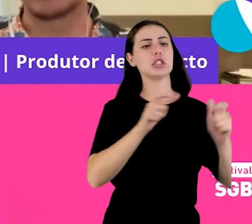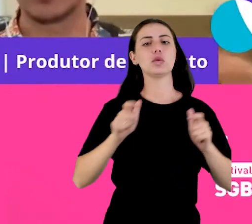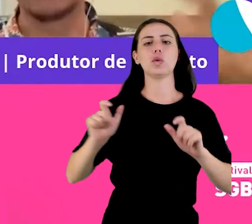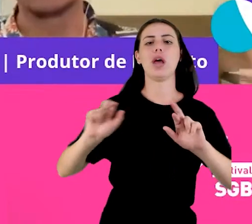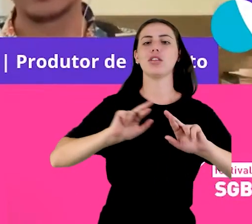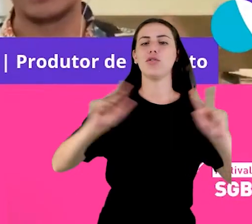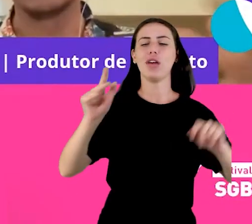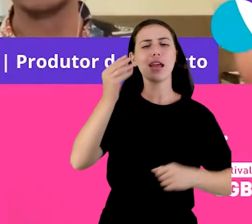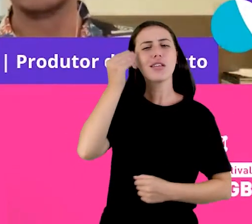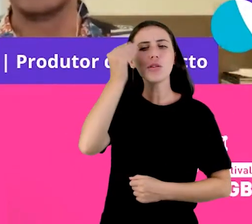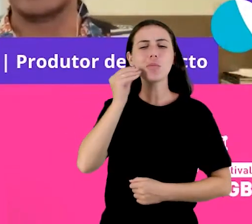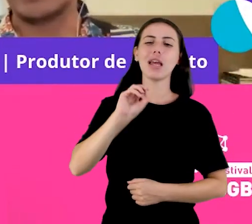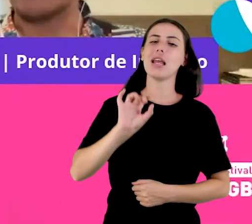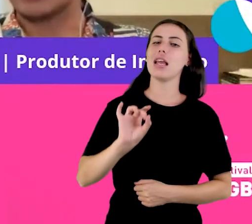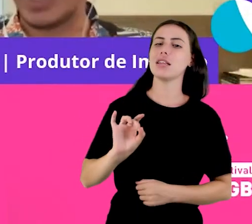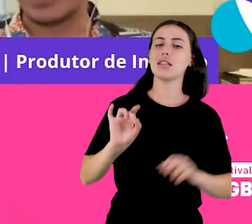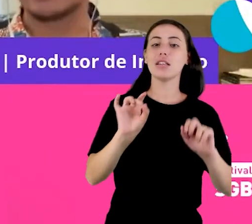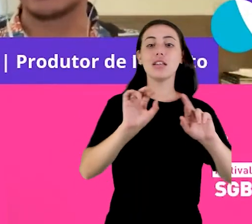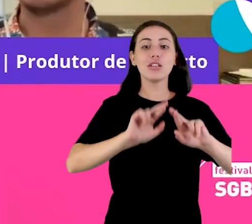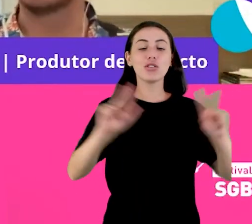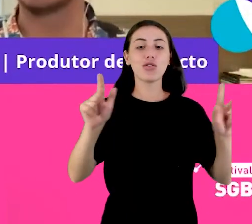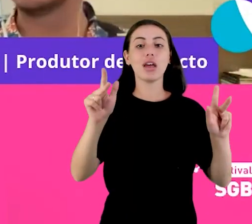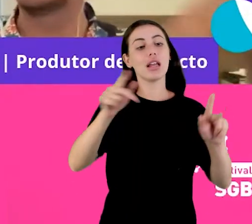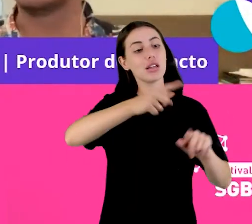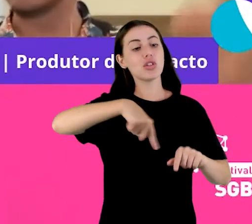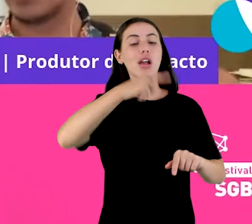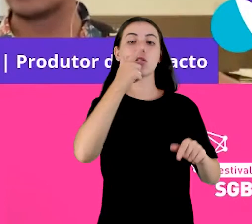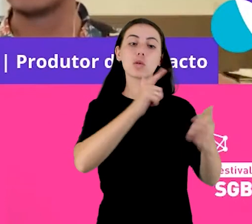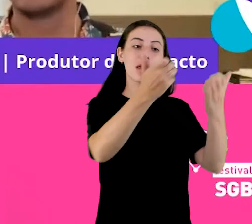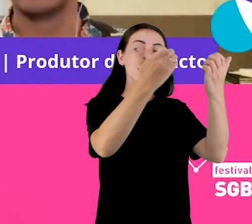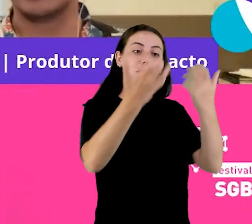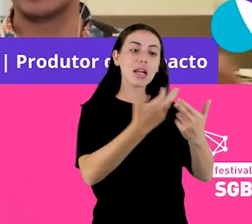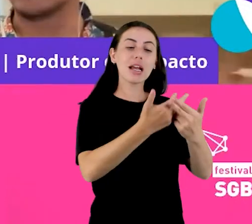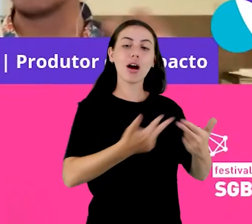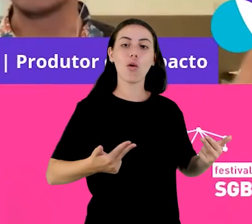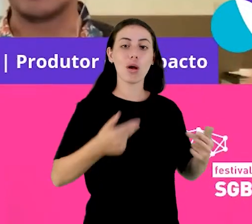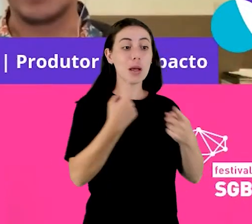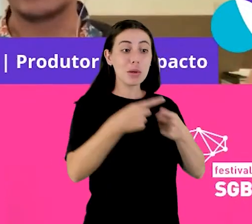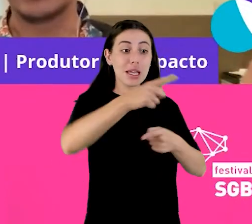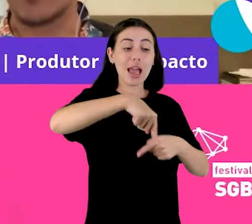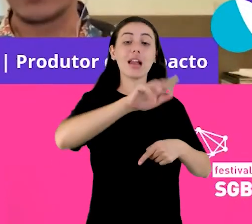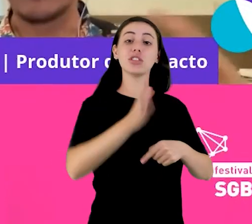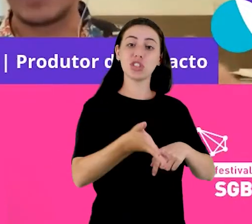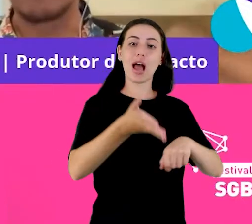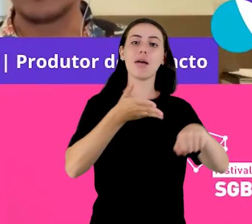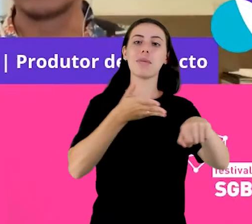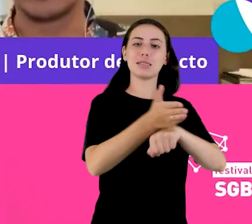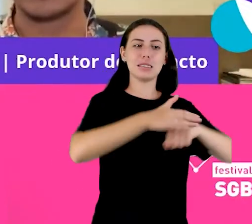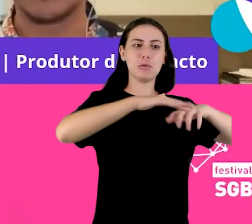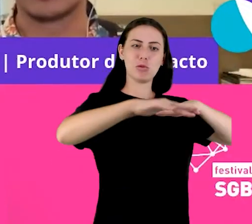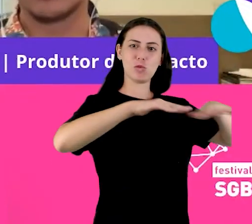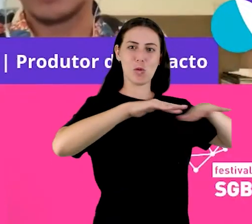pensando pelos outros, tal, né? E aí, de repente, chegam essas pessoas de diferentes lugares, cada um com sua experiência, e começam a levantar